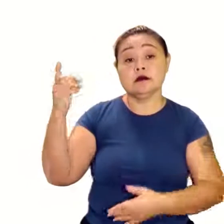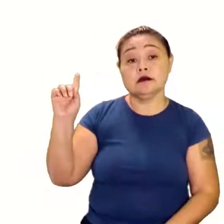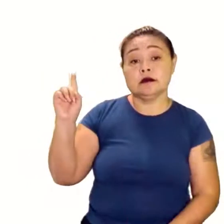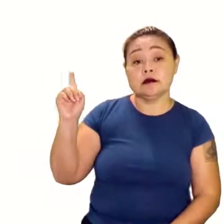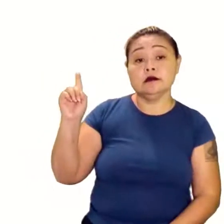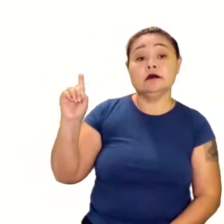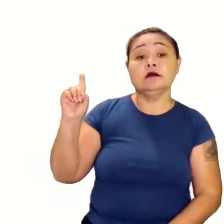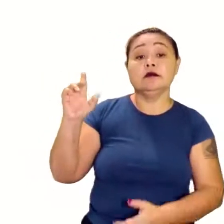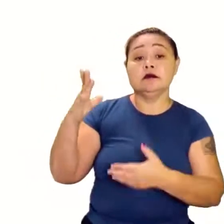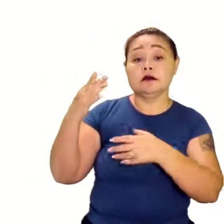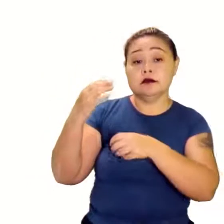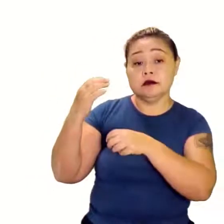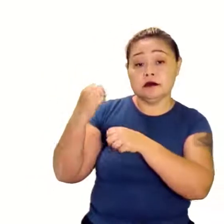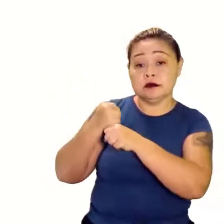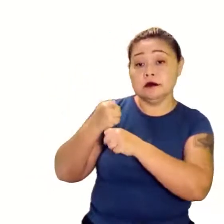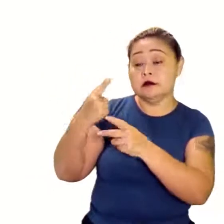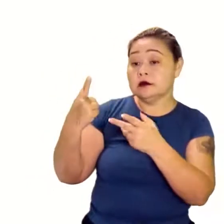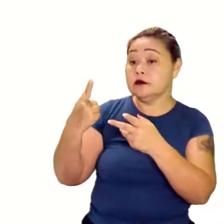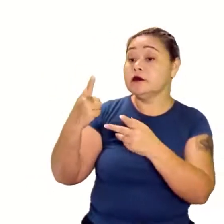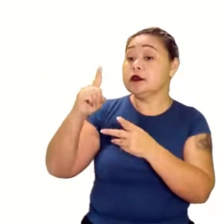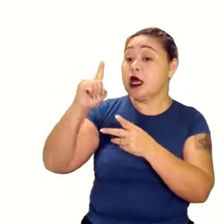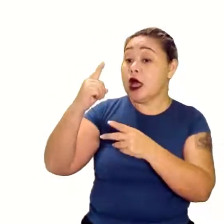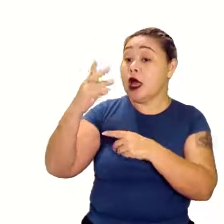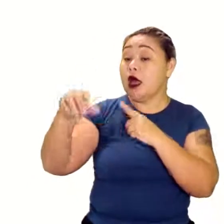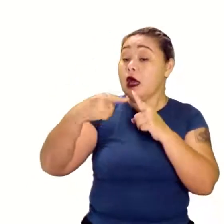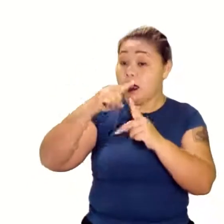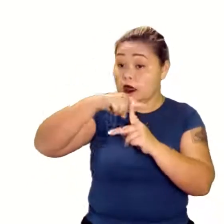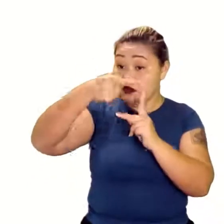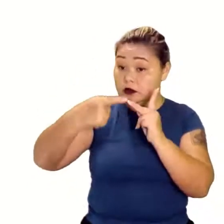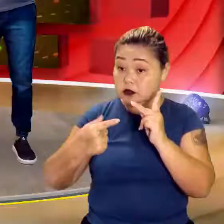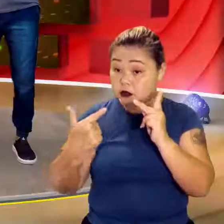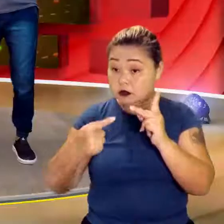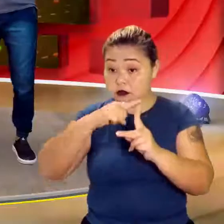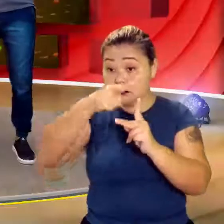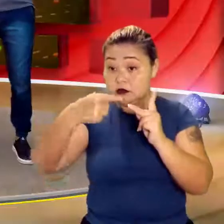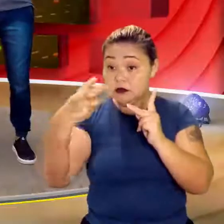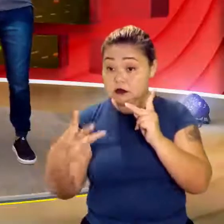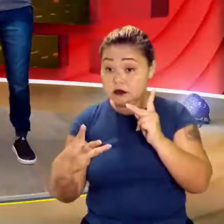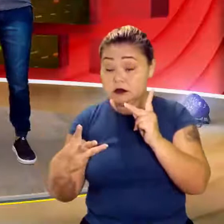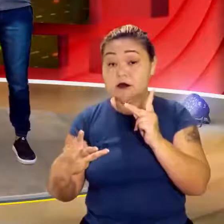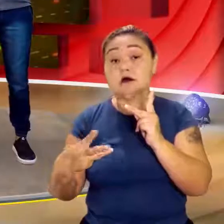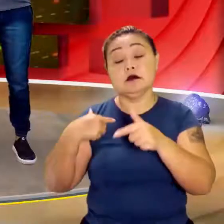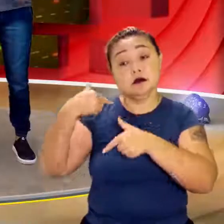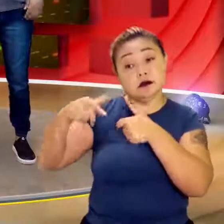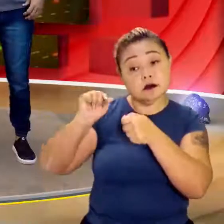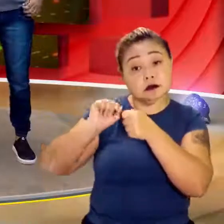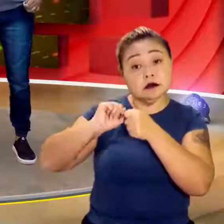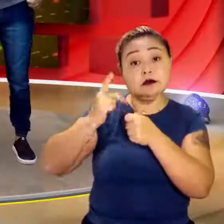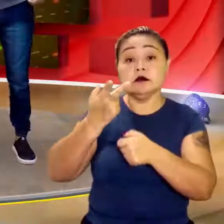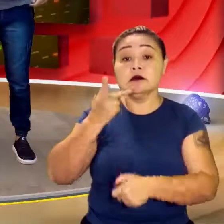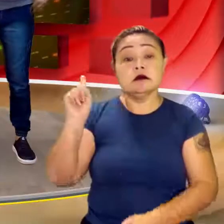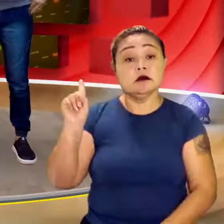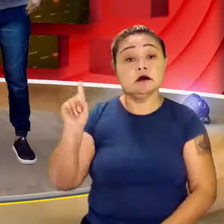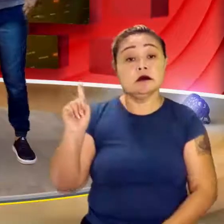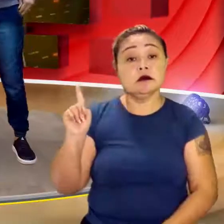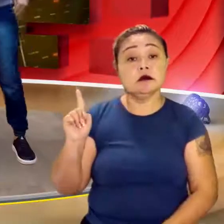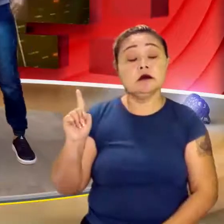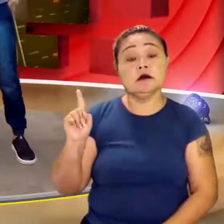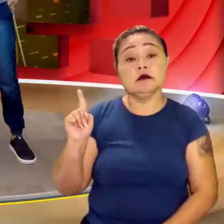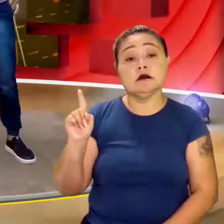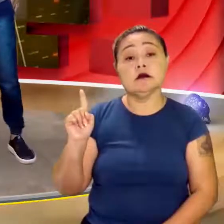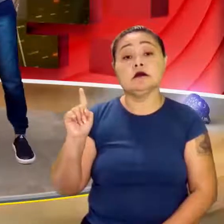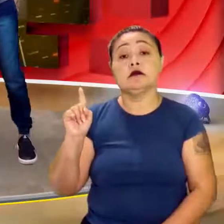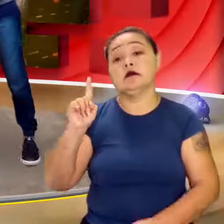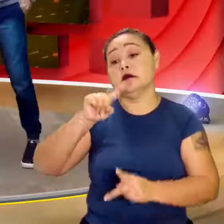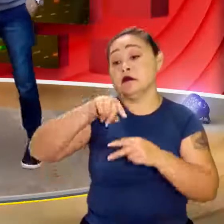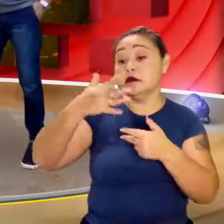ó. Raiz de 2 mais a raiz de 3. Aí é trabalhoso. A gente fala dessas questões de